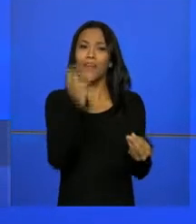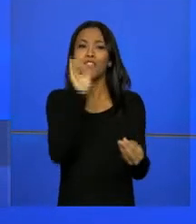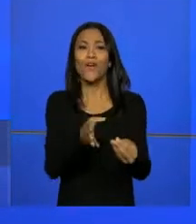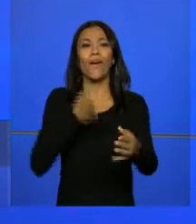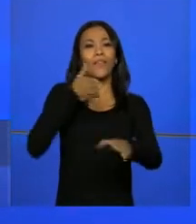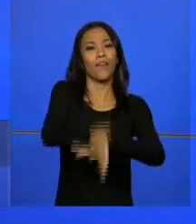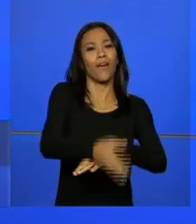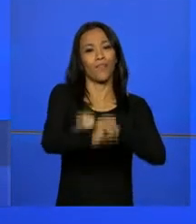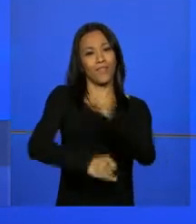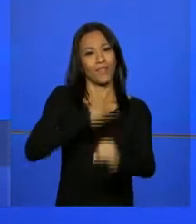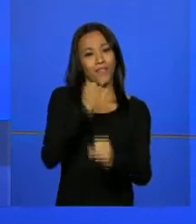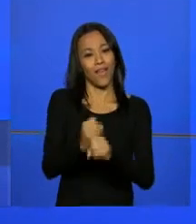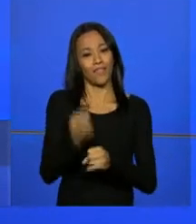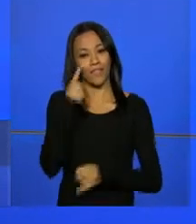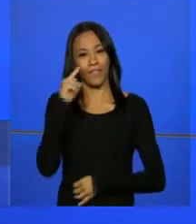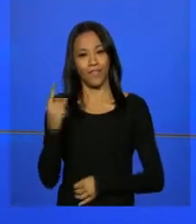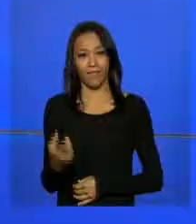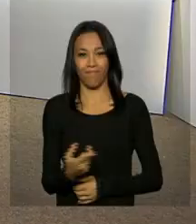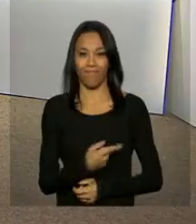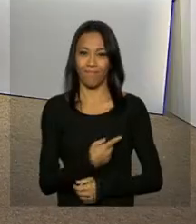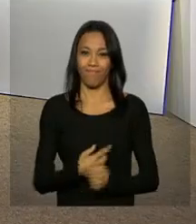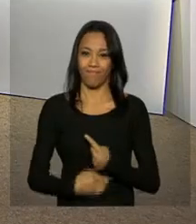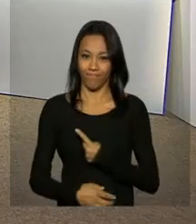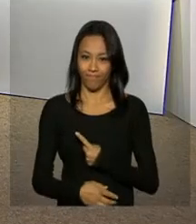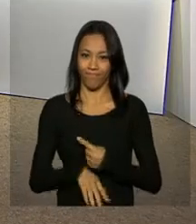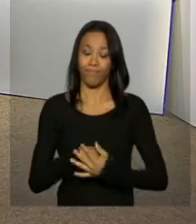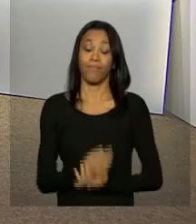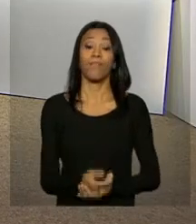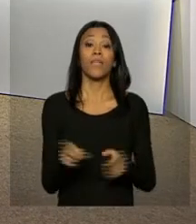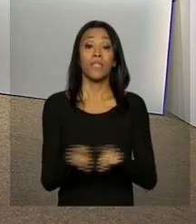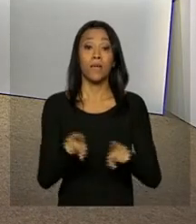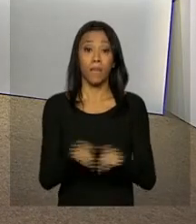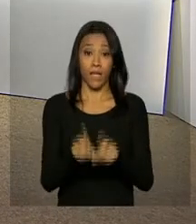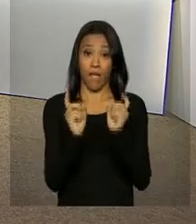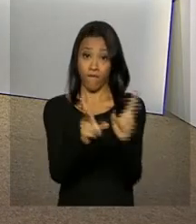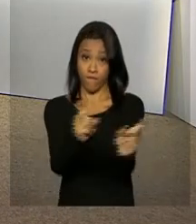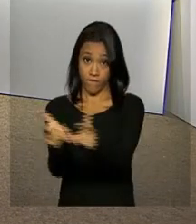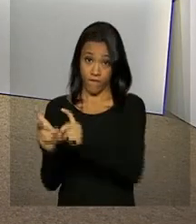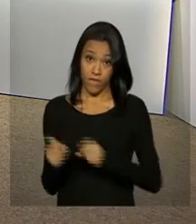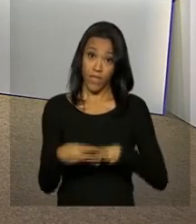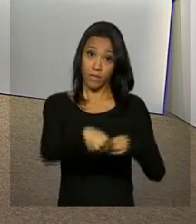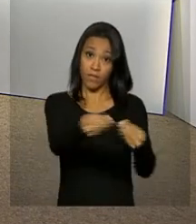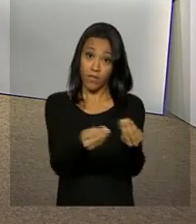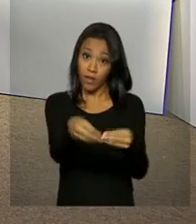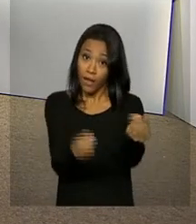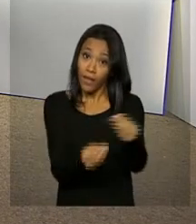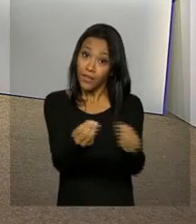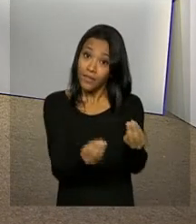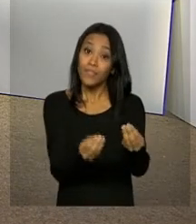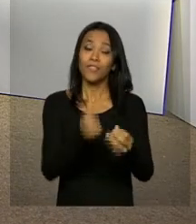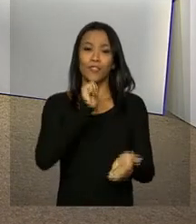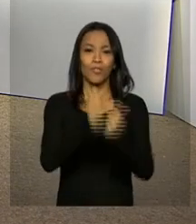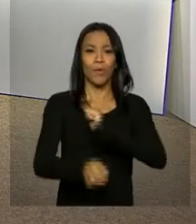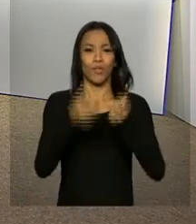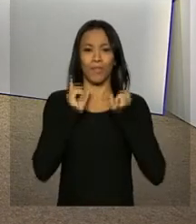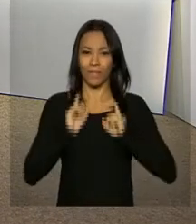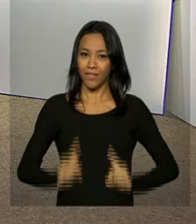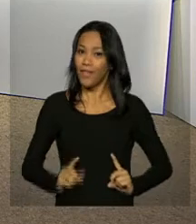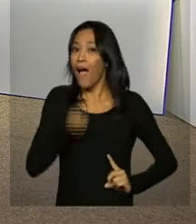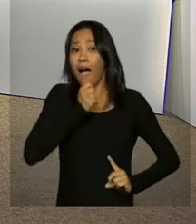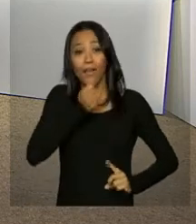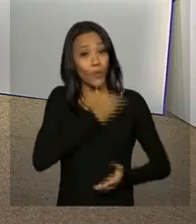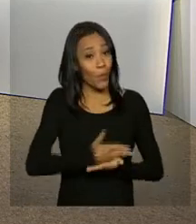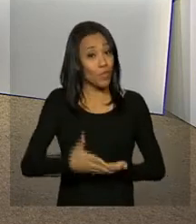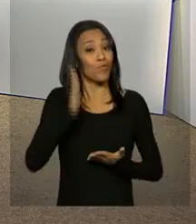acessar o site que está aí na sua tela e a venda dos ingressos para os jogos paralímpicos ainda não começou mas os